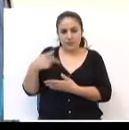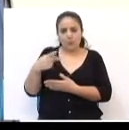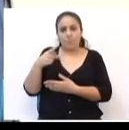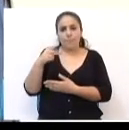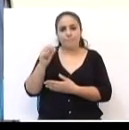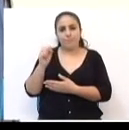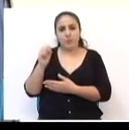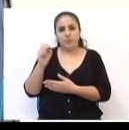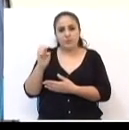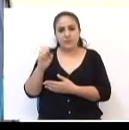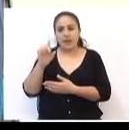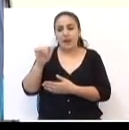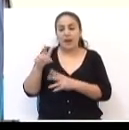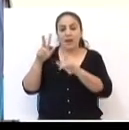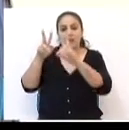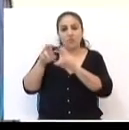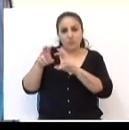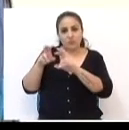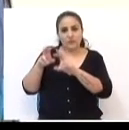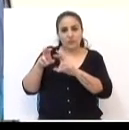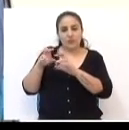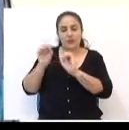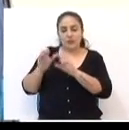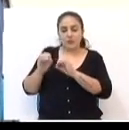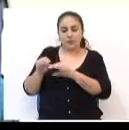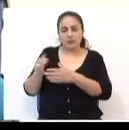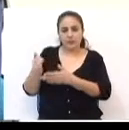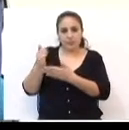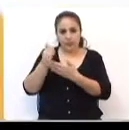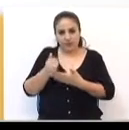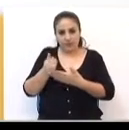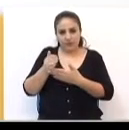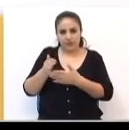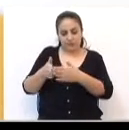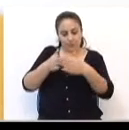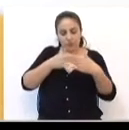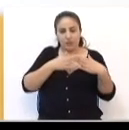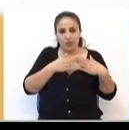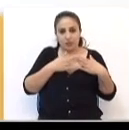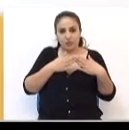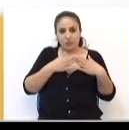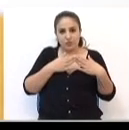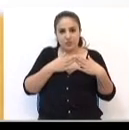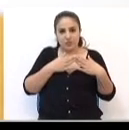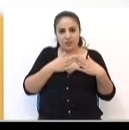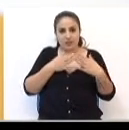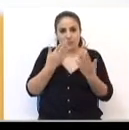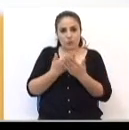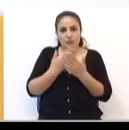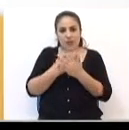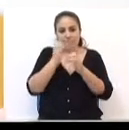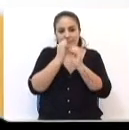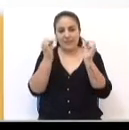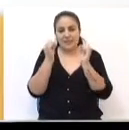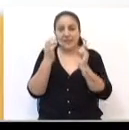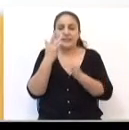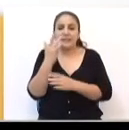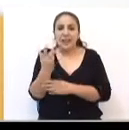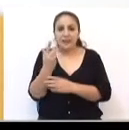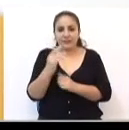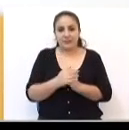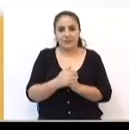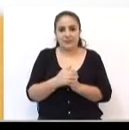posse, é, com certeza, a questão da educação. O senhor defende o turno integral nas escolas? Claro, eu perguntarias